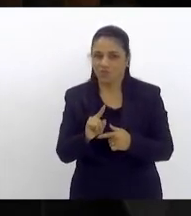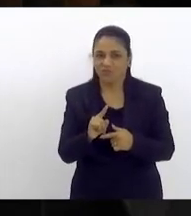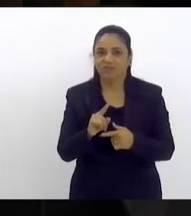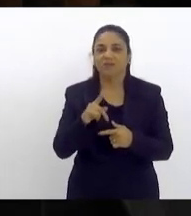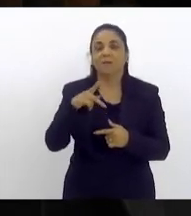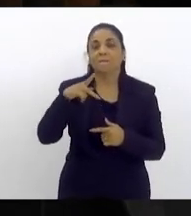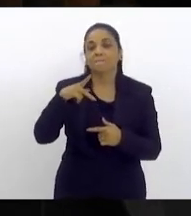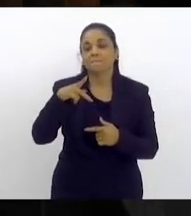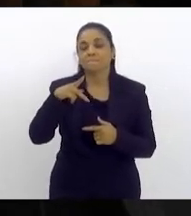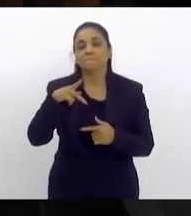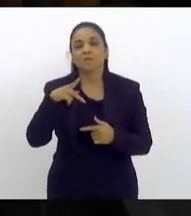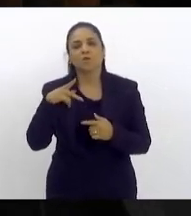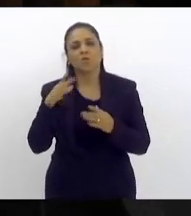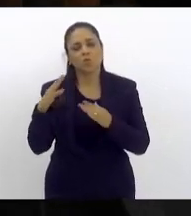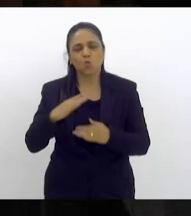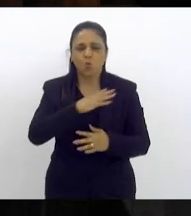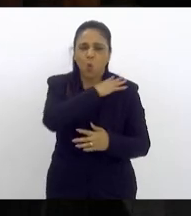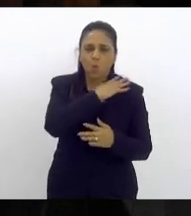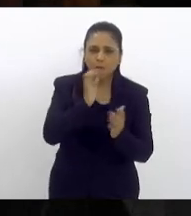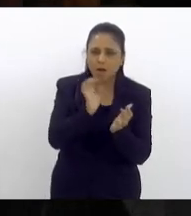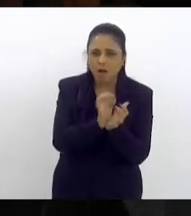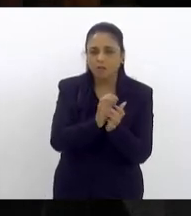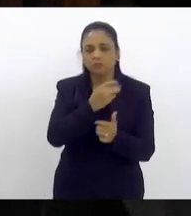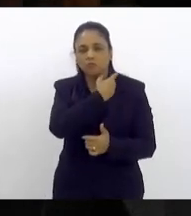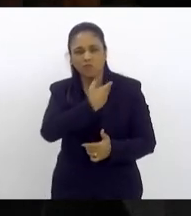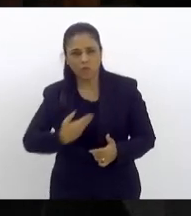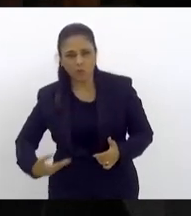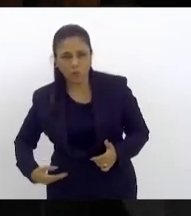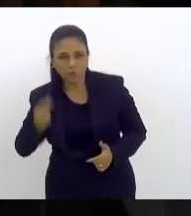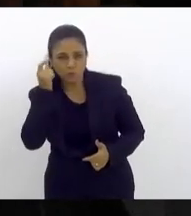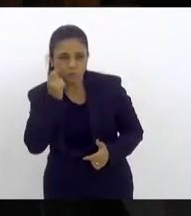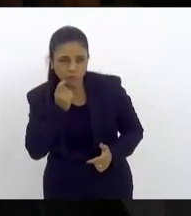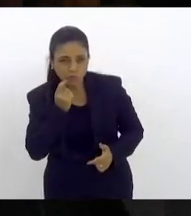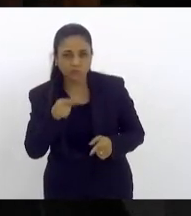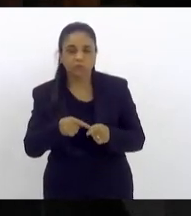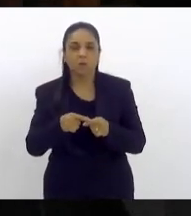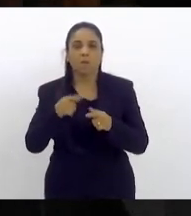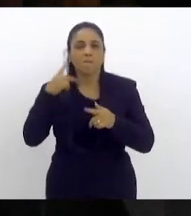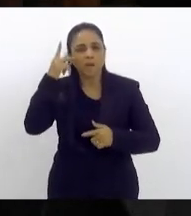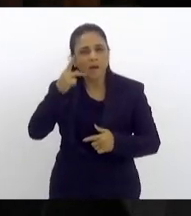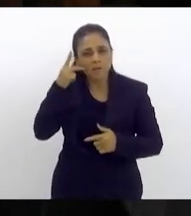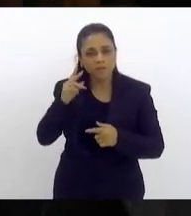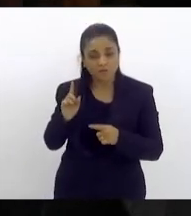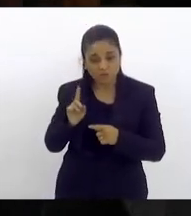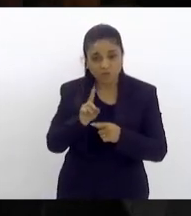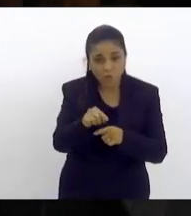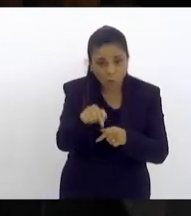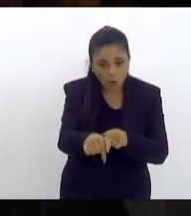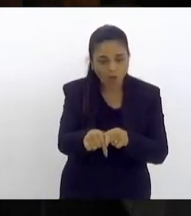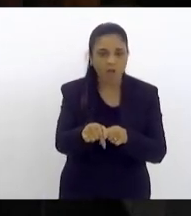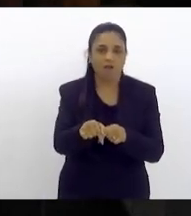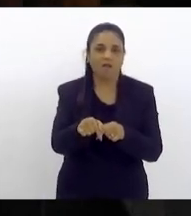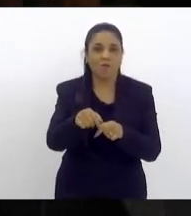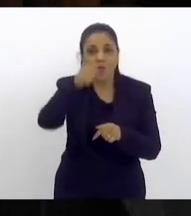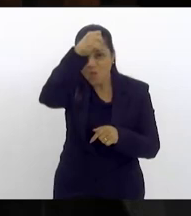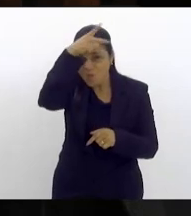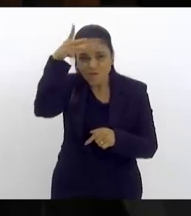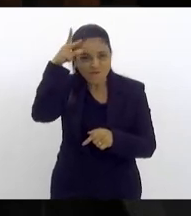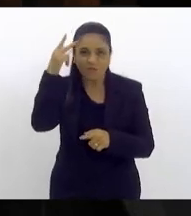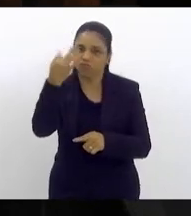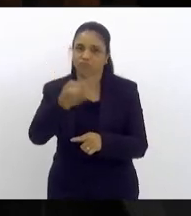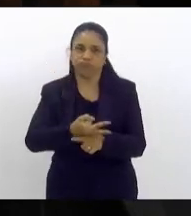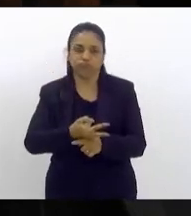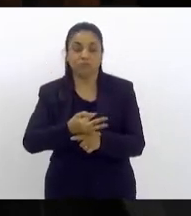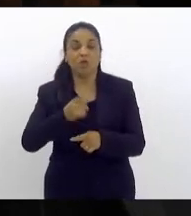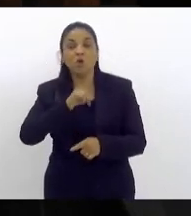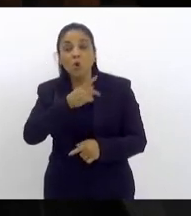Comando Militar do Leste do Governo do Estado ou governador do Estado parlamentares e o Prefeito Não estava Presidente bolsonaro tava